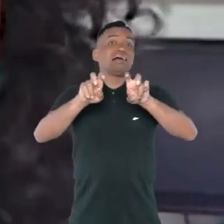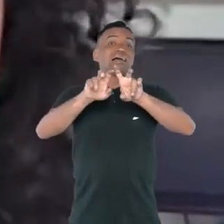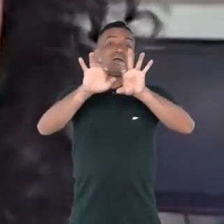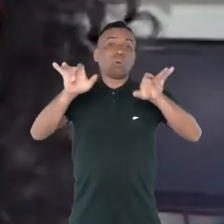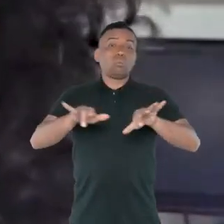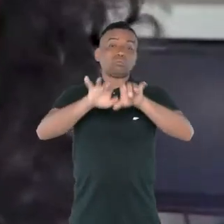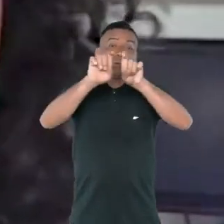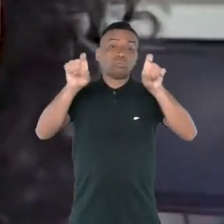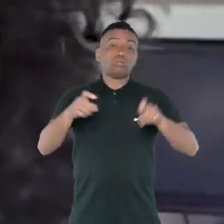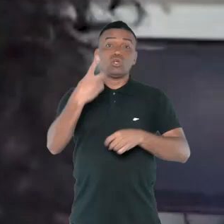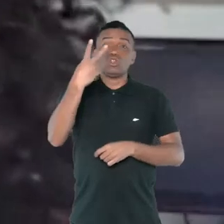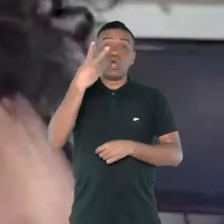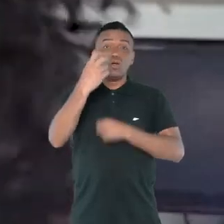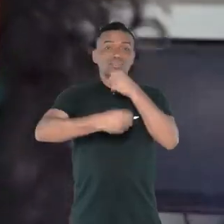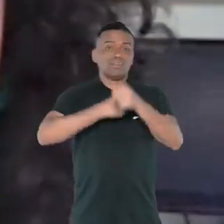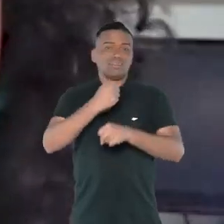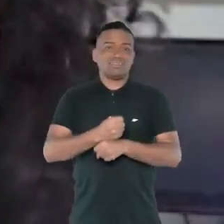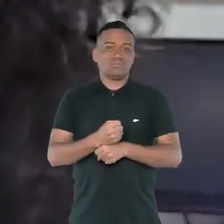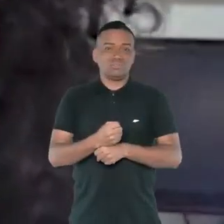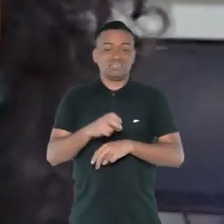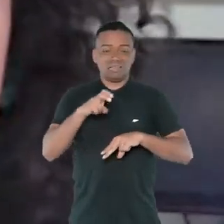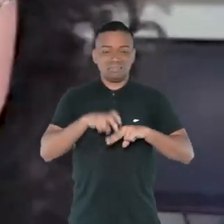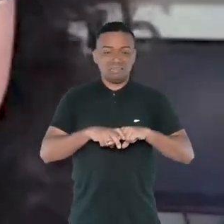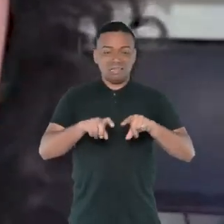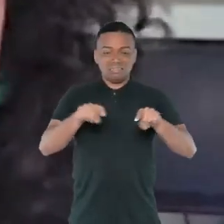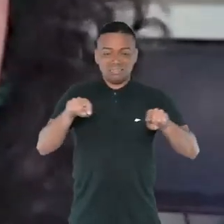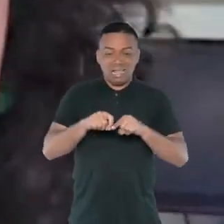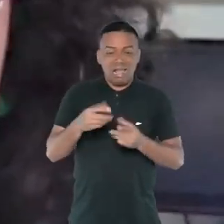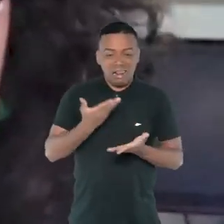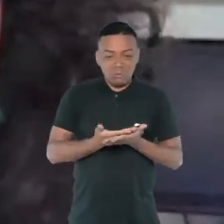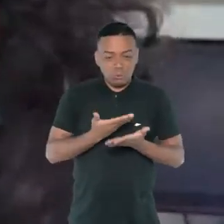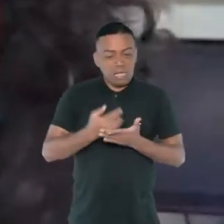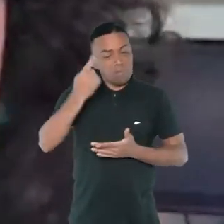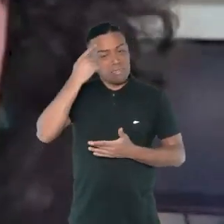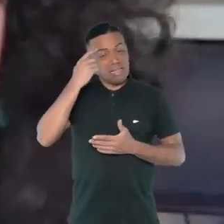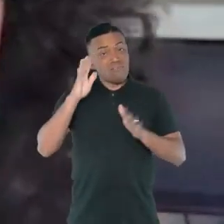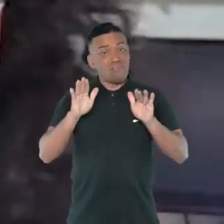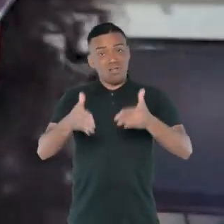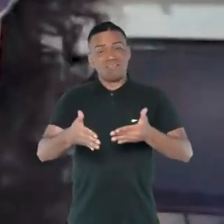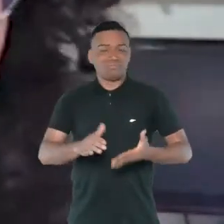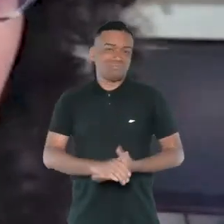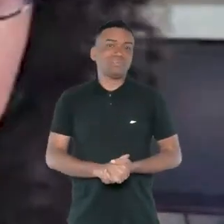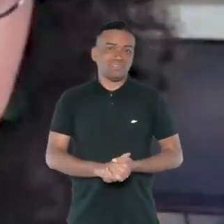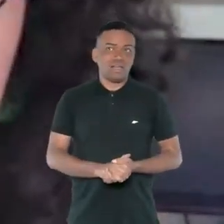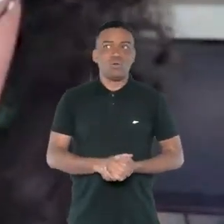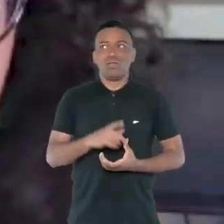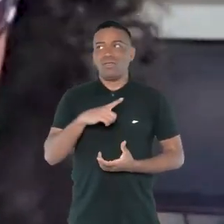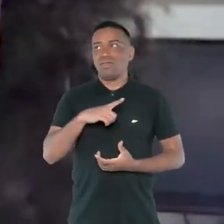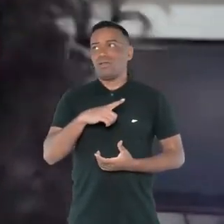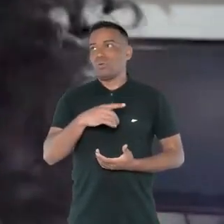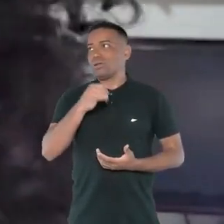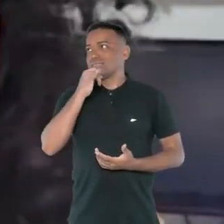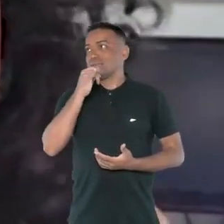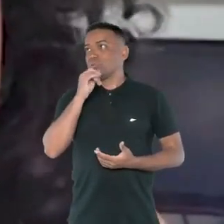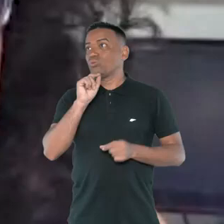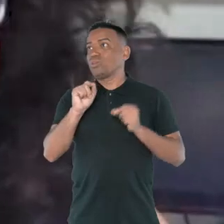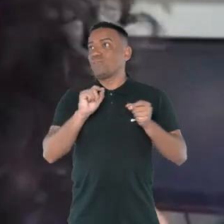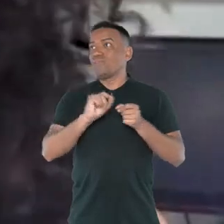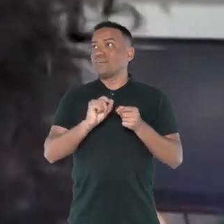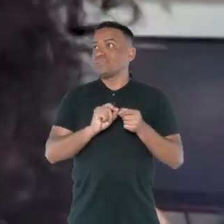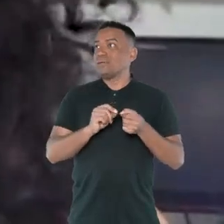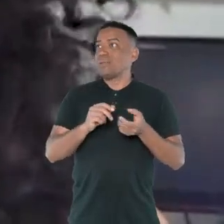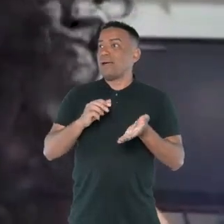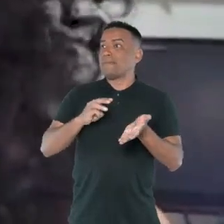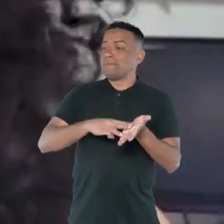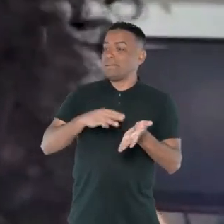foram mediados por telas por 2 anos. Sim. E eles, como que ficar sentado, prestar atenção em aula, estudar? E eu